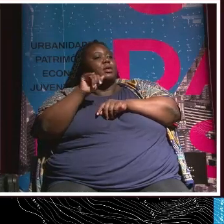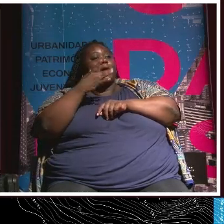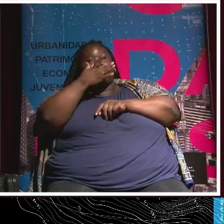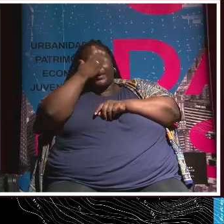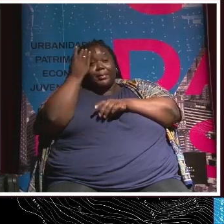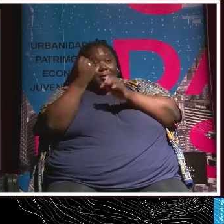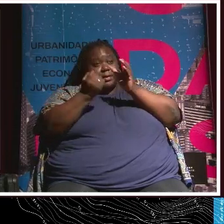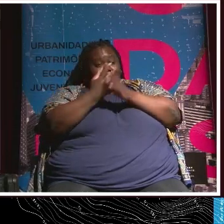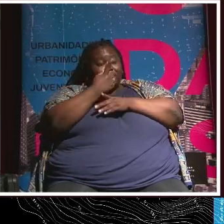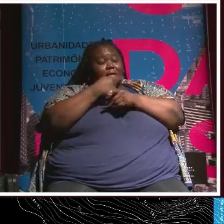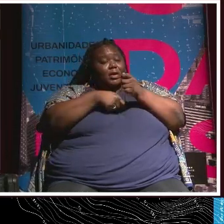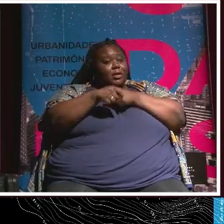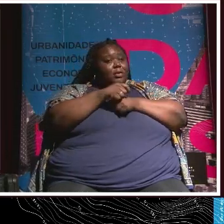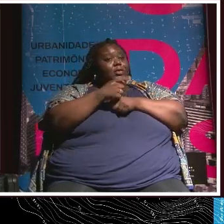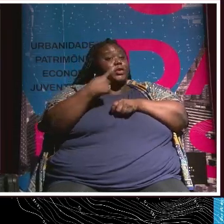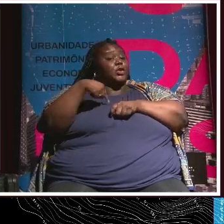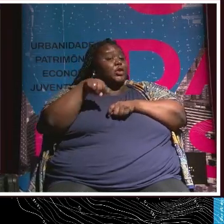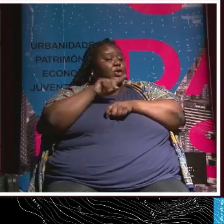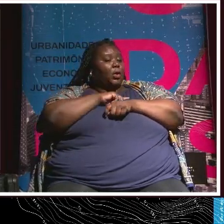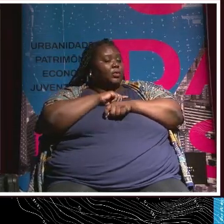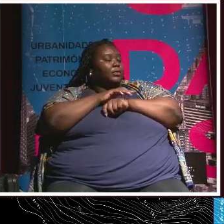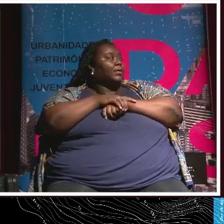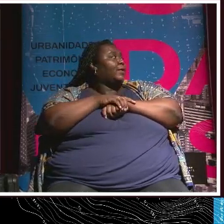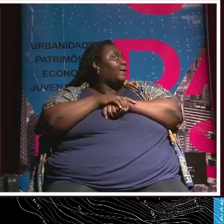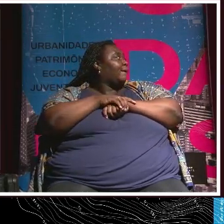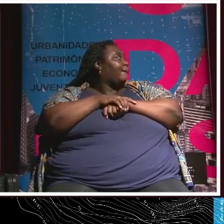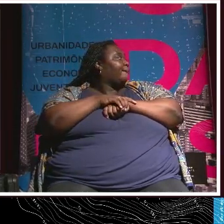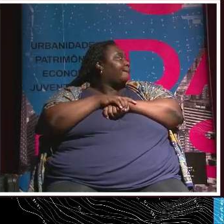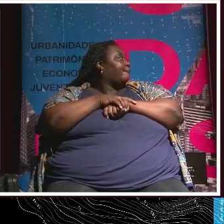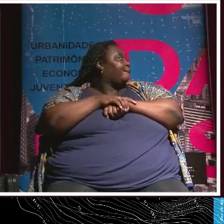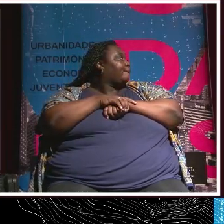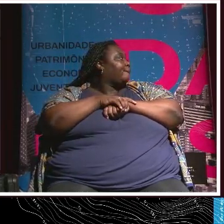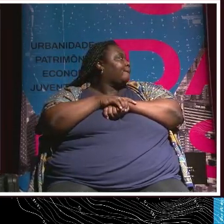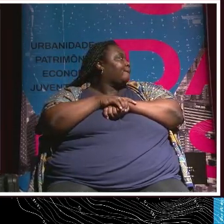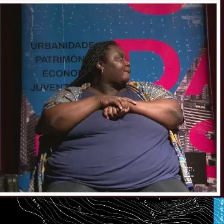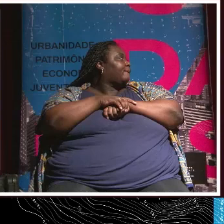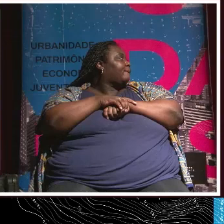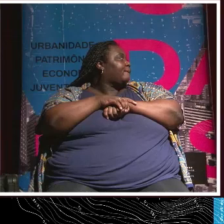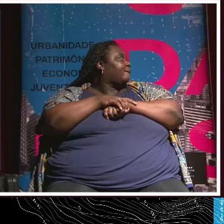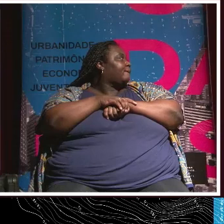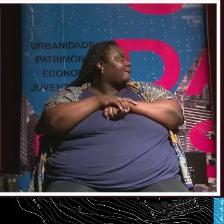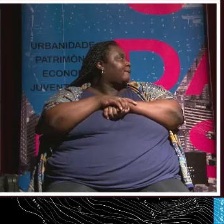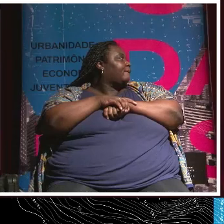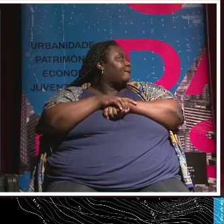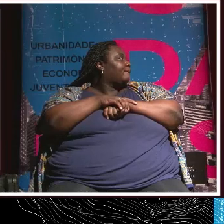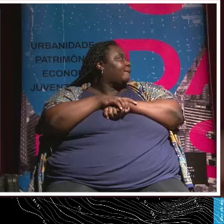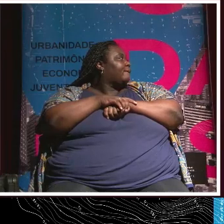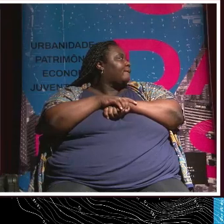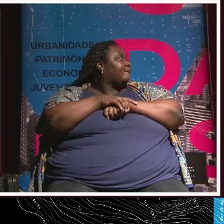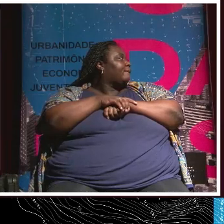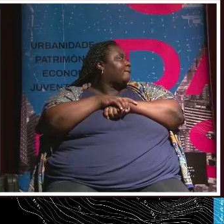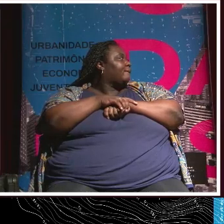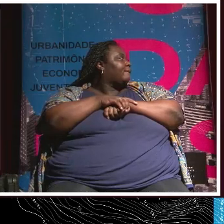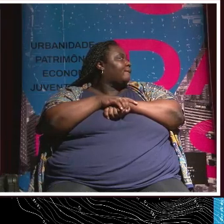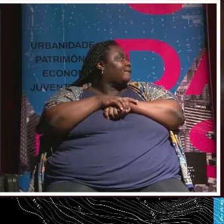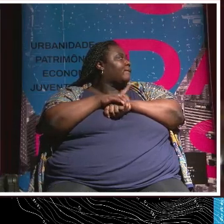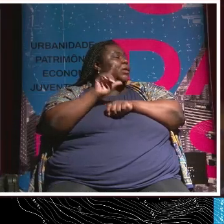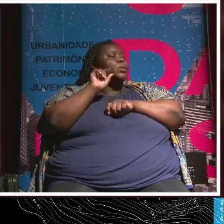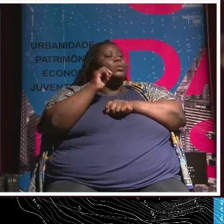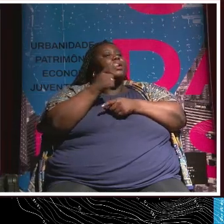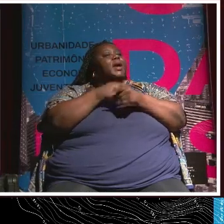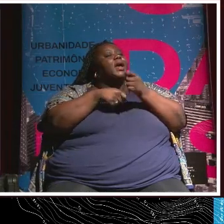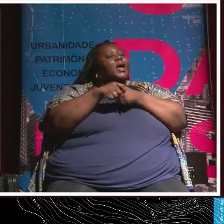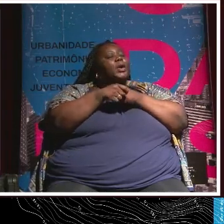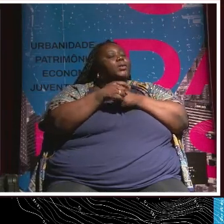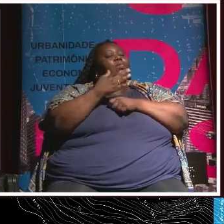economia criativa fomos nós. O que é a Baiana de Acarajé? O que é essa economia,